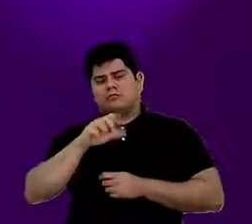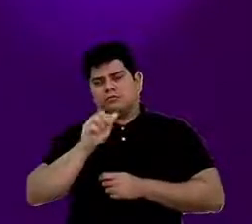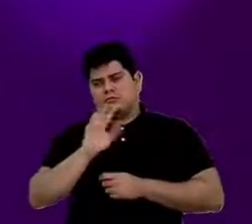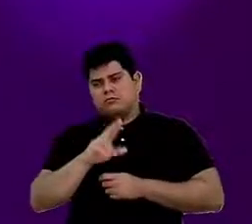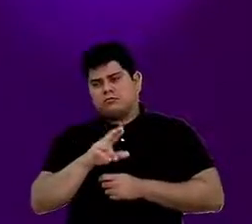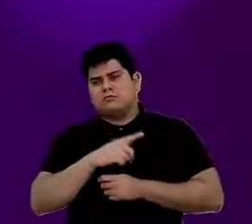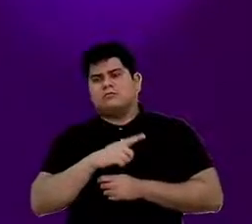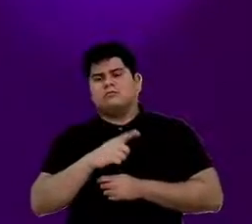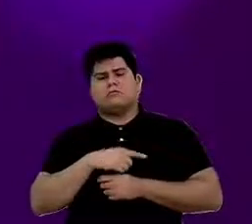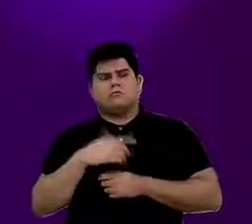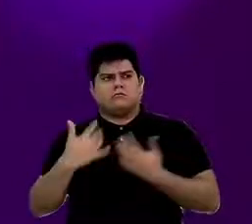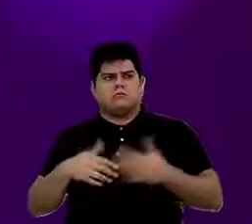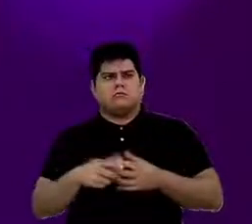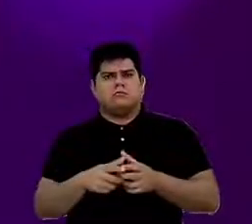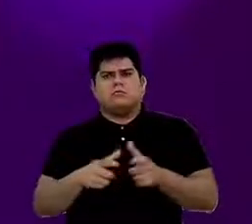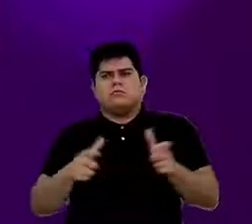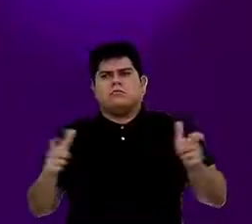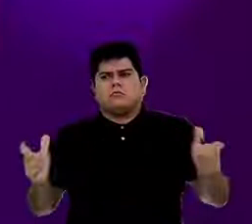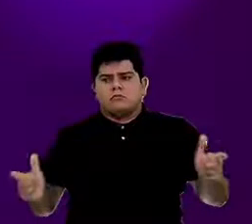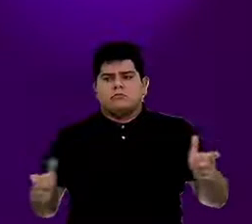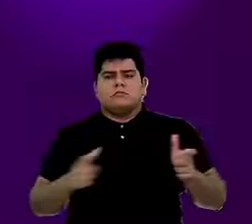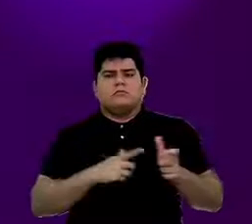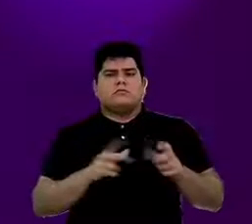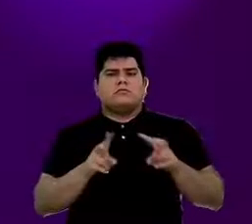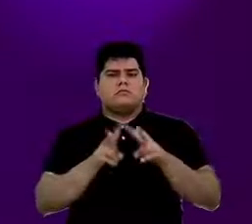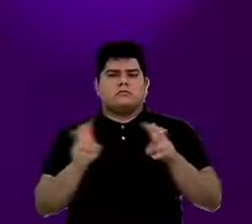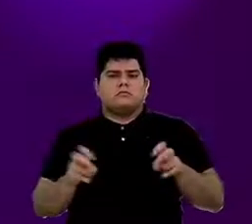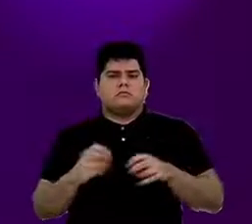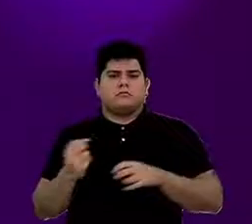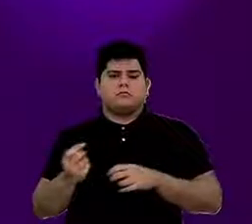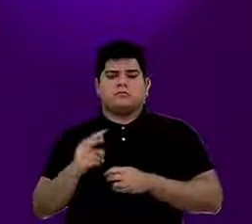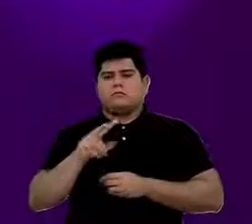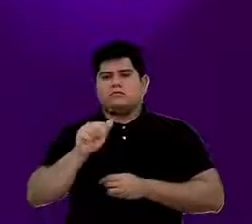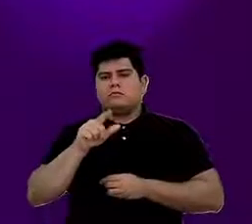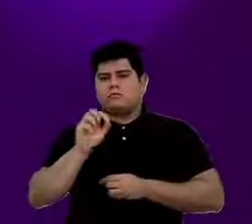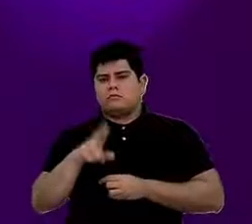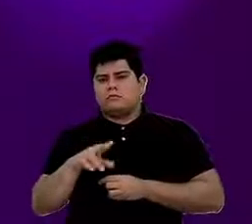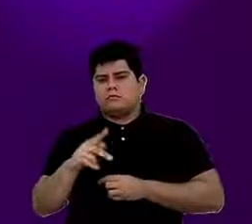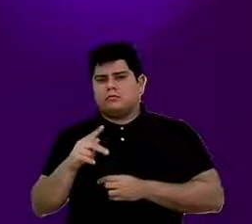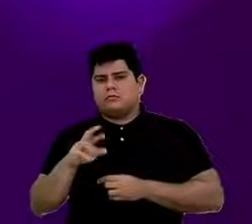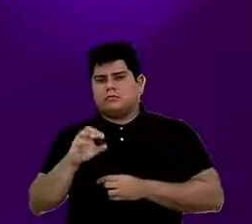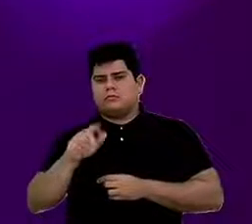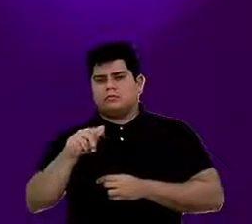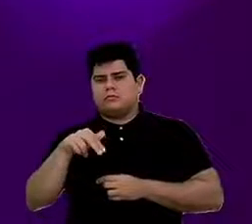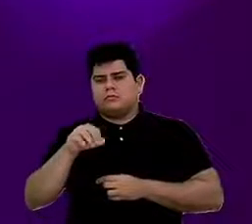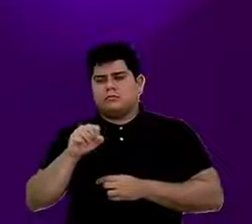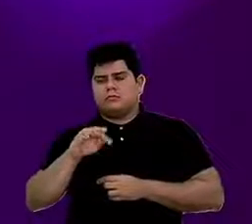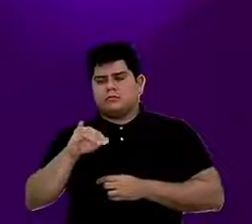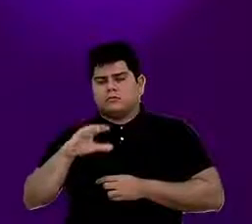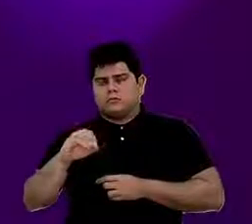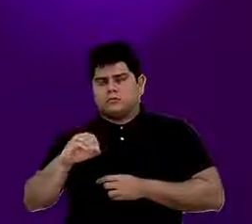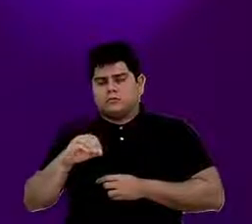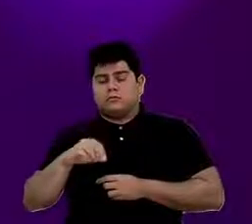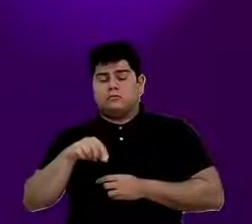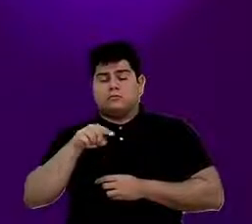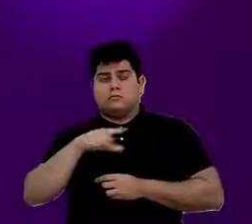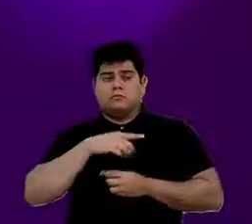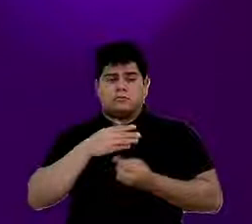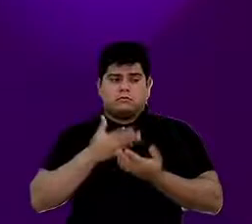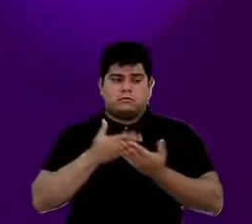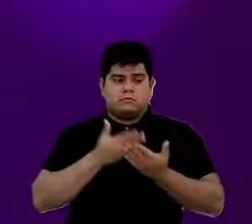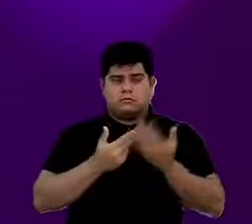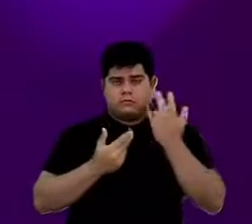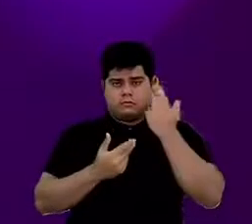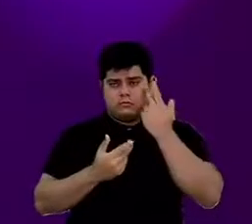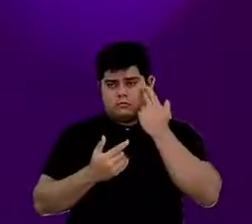uma vasta publicação, né, no assunto sobre o valor prognóstico das técnicas de medicina nuclear, tanto em estudos normais